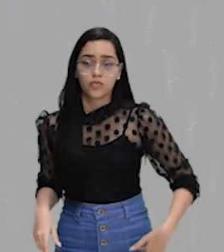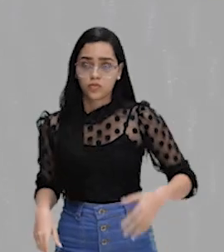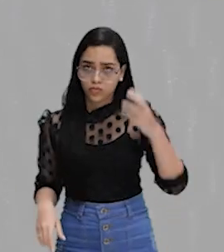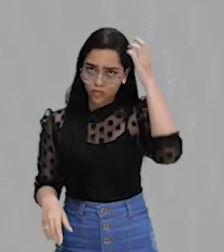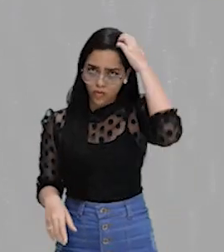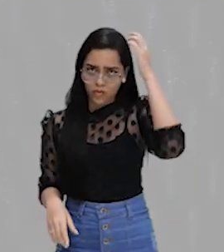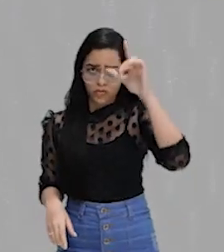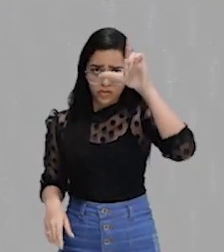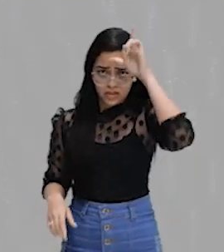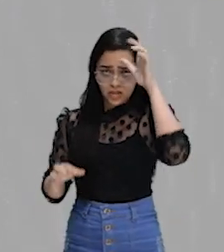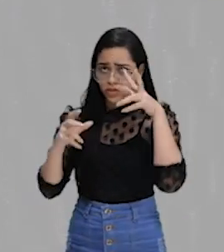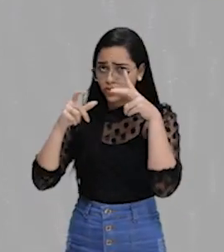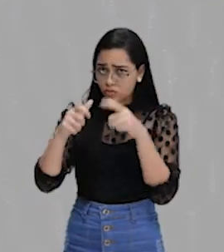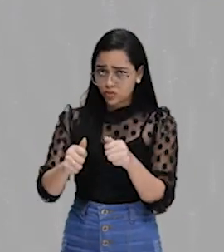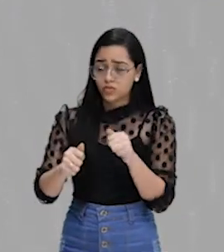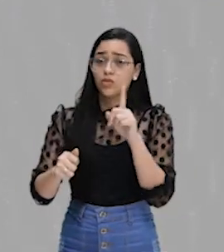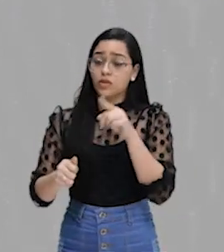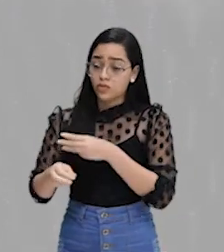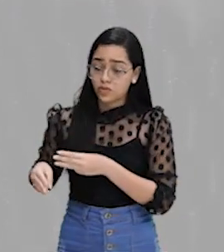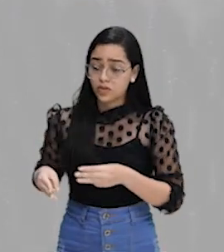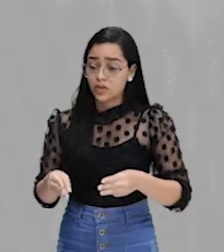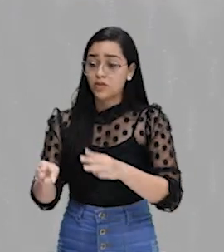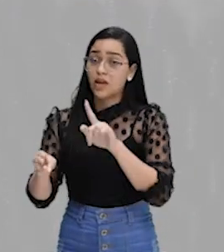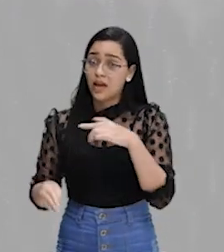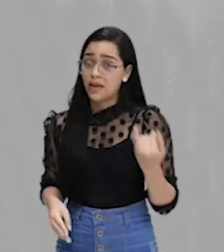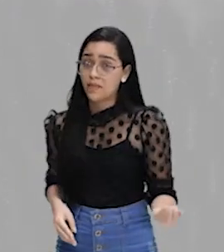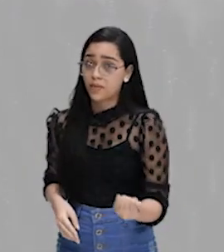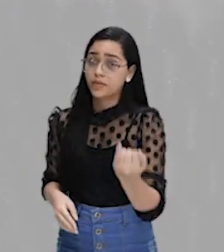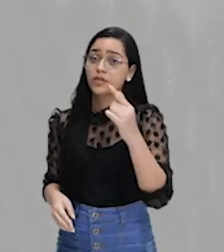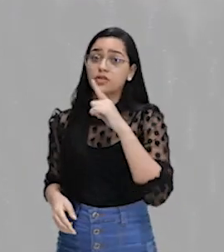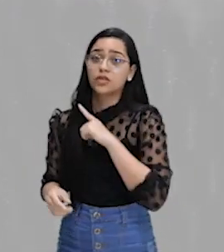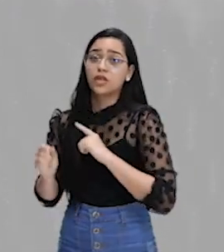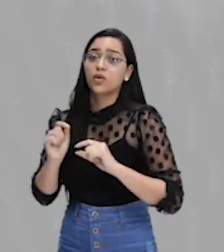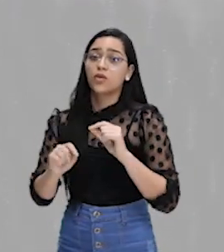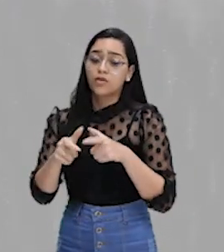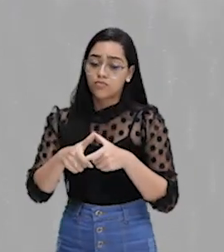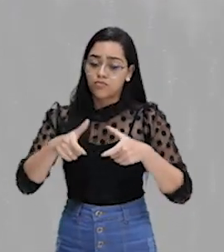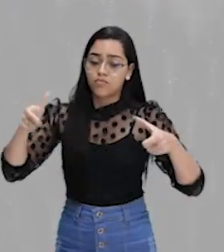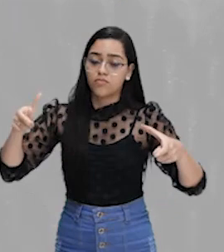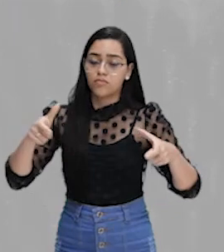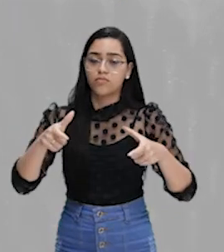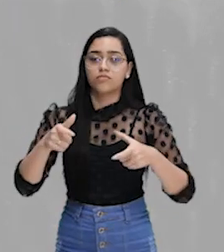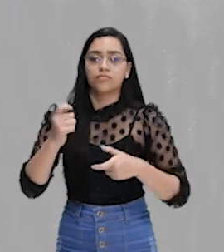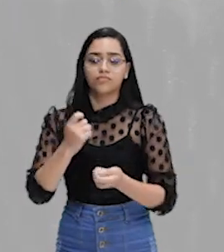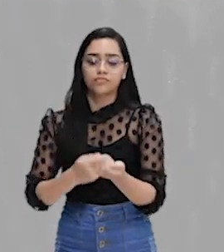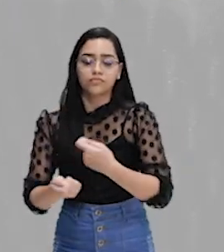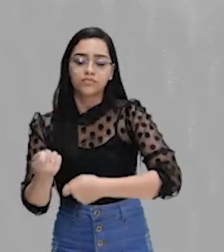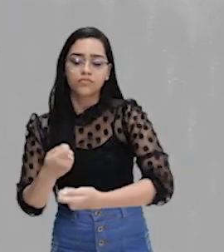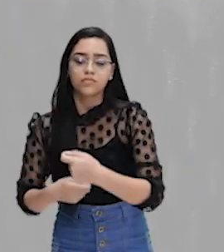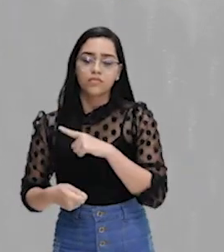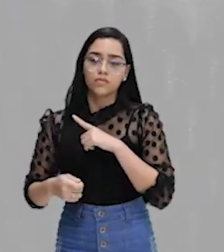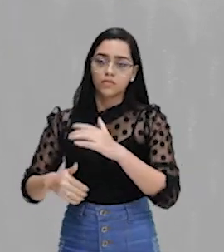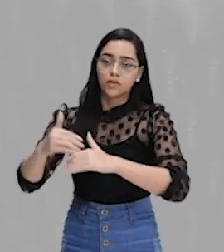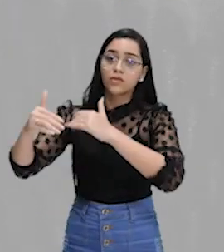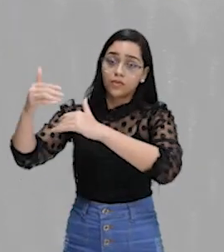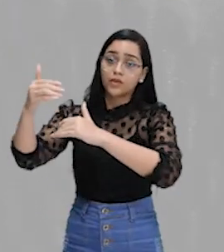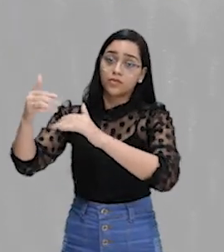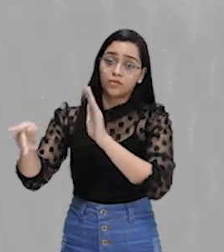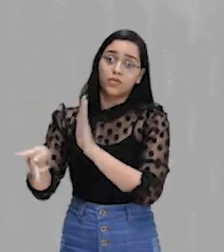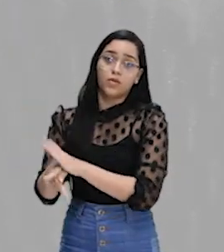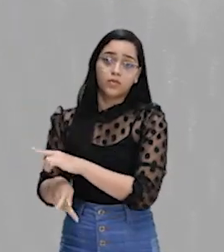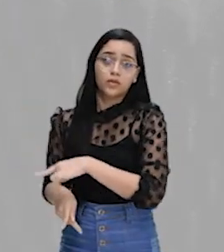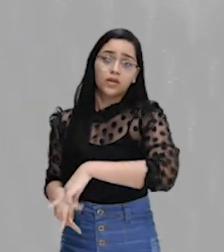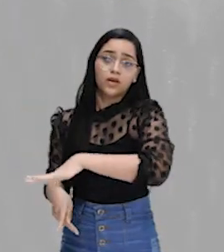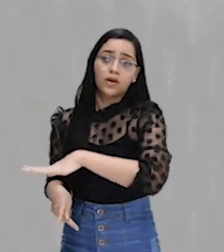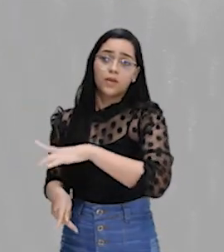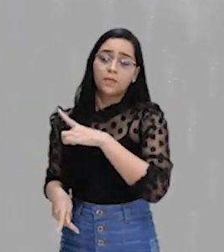no Mediterrâneo, isso vai ser muito importância para uma pujança econômica, ou seja, para o desenvolvimento econômico. E